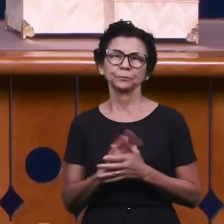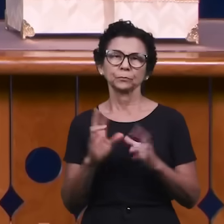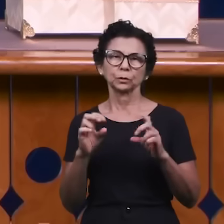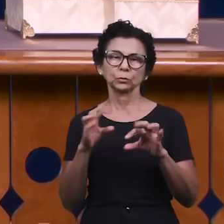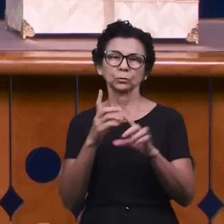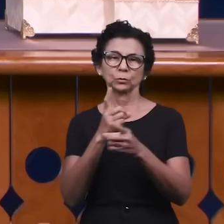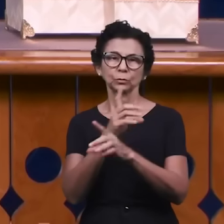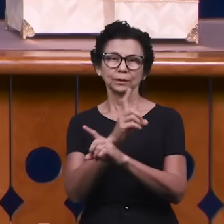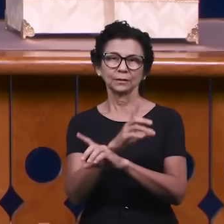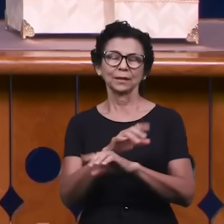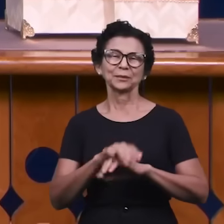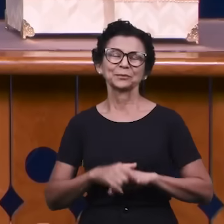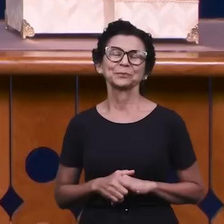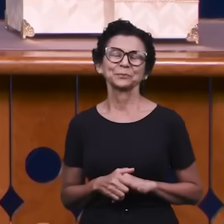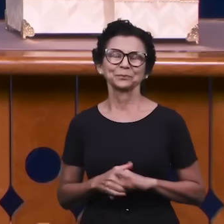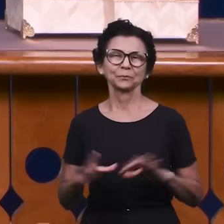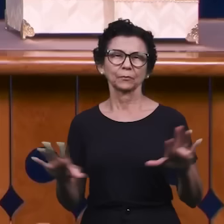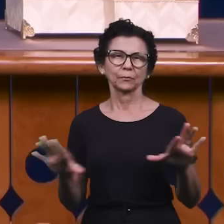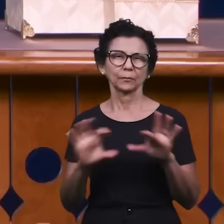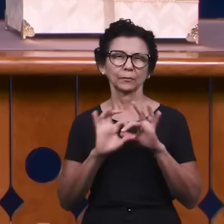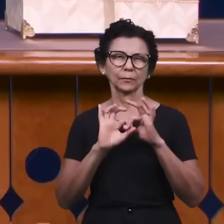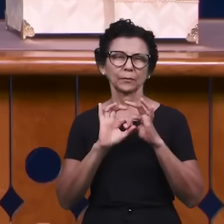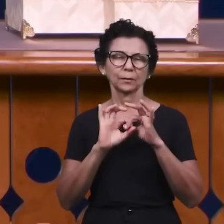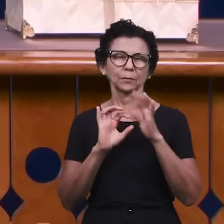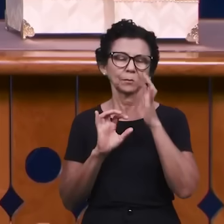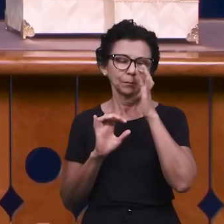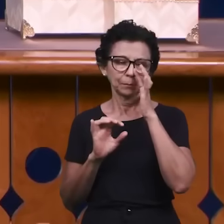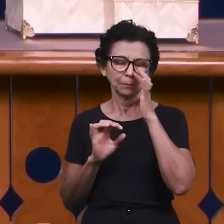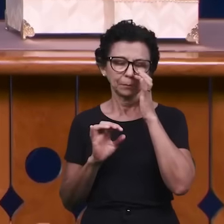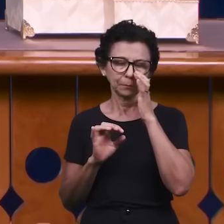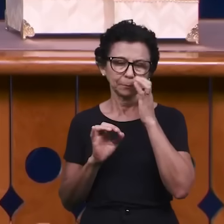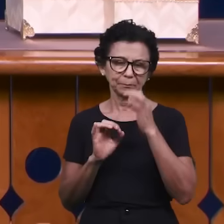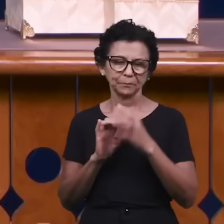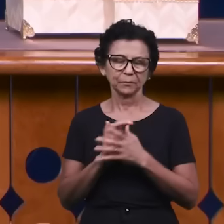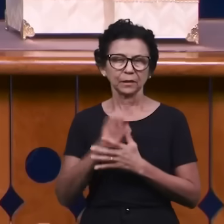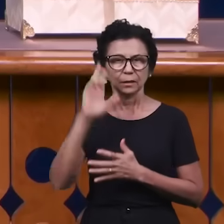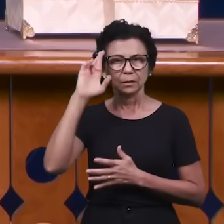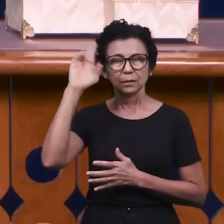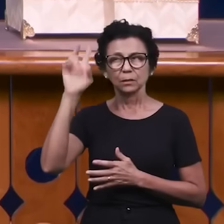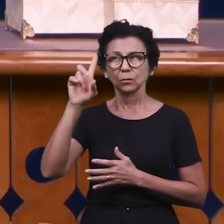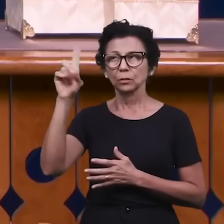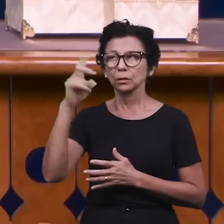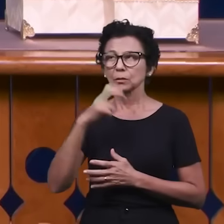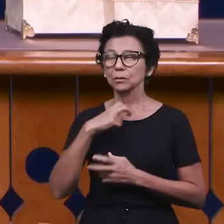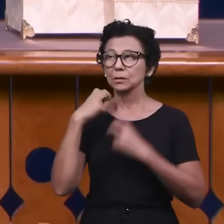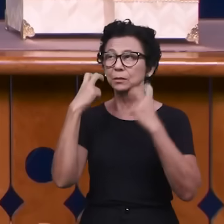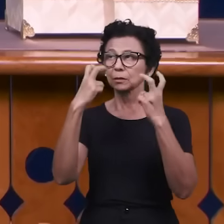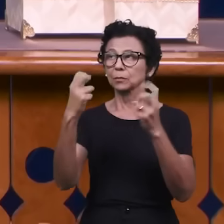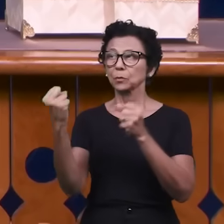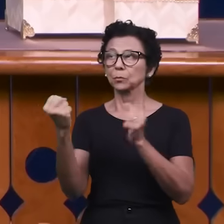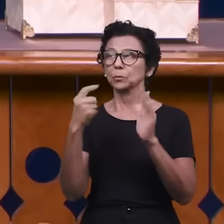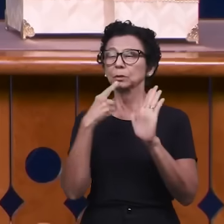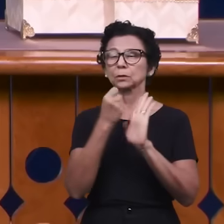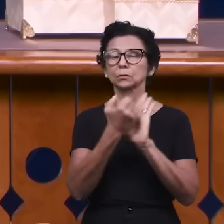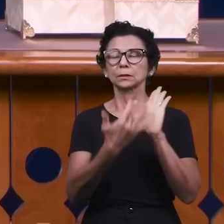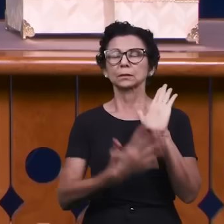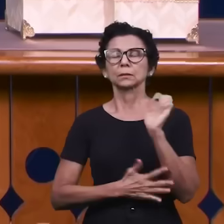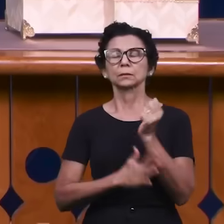programa. Vamos fechar os nossos olhos e vamos orar a Deus. Clamamos, Senhor, pelo sangue de